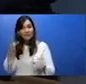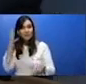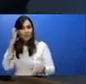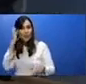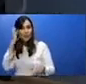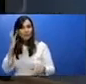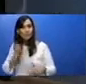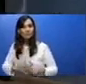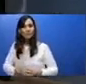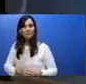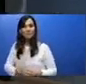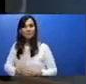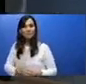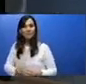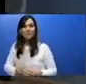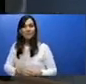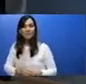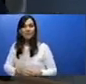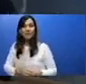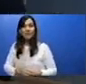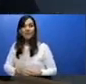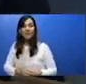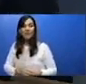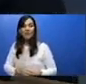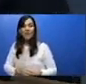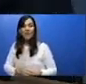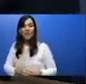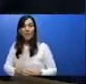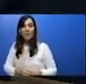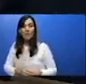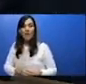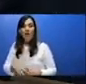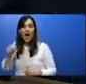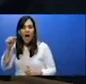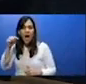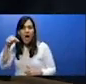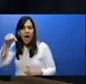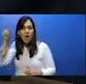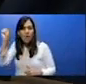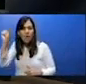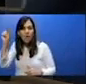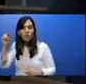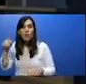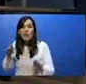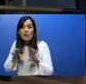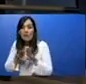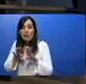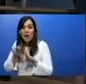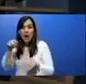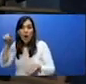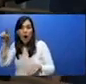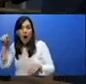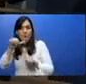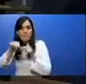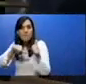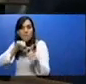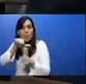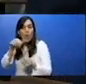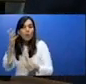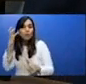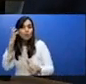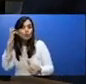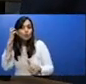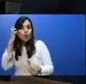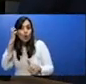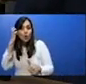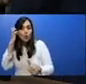eles. O acento agudo e o acento circunflexo mudam o som das vogais